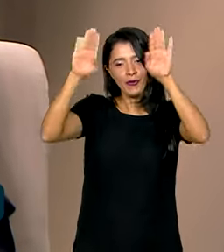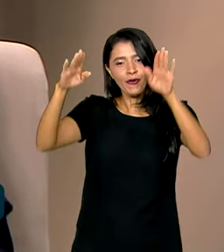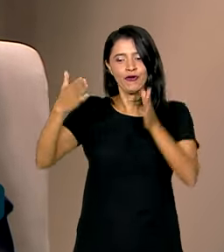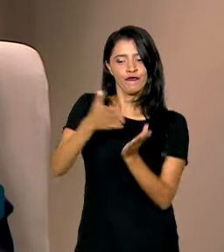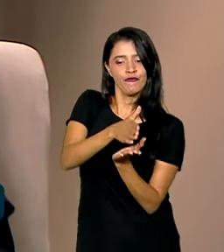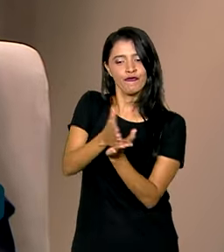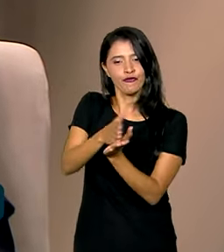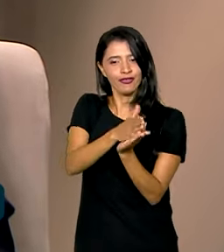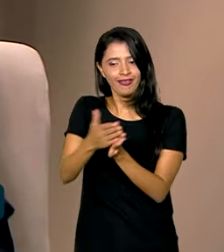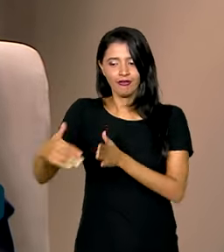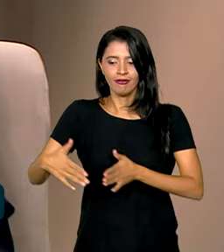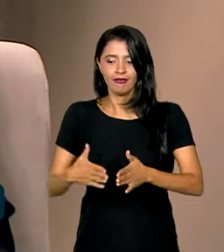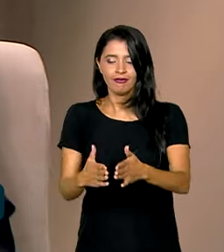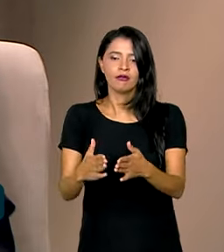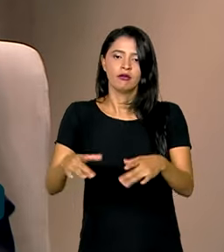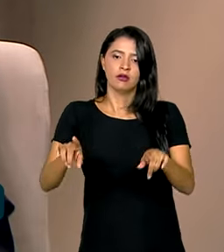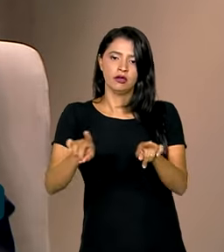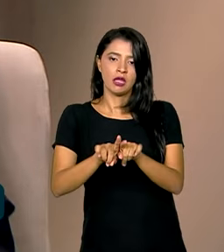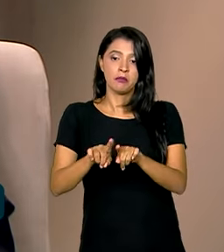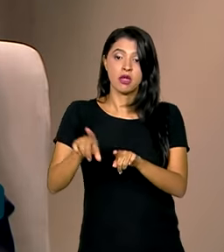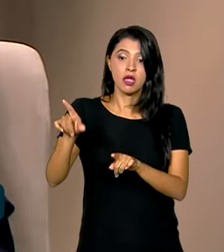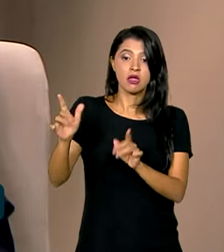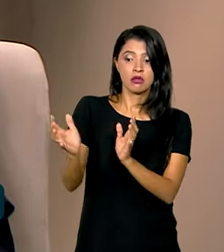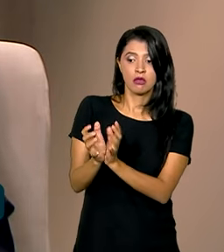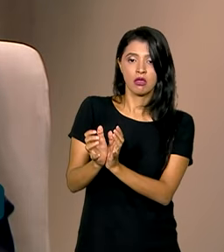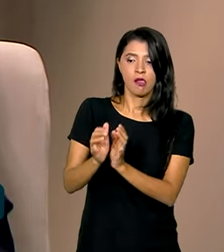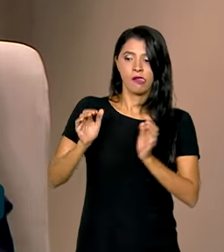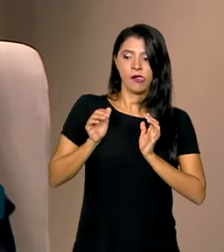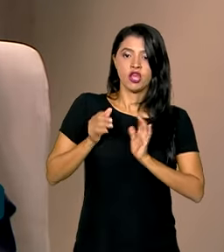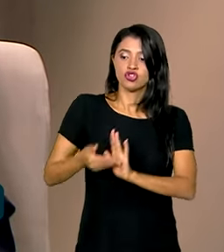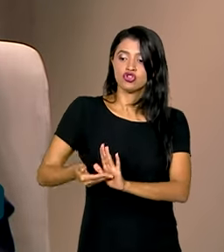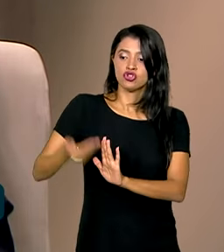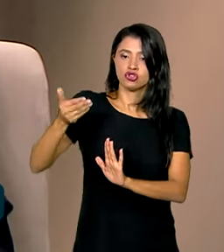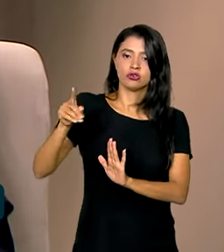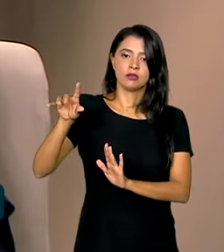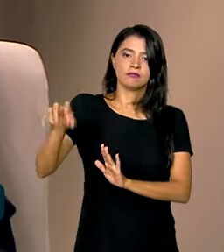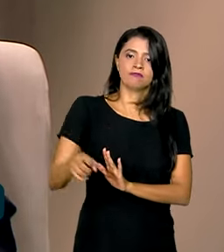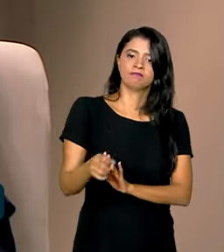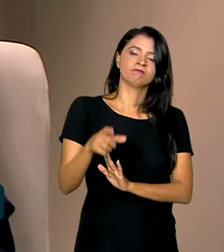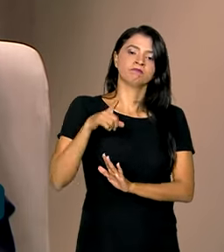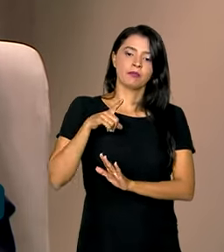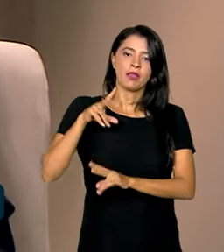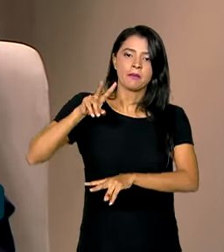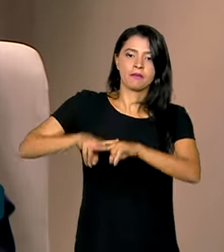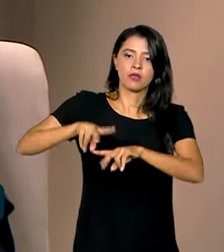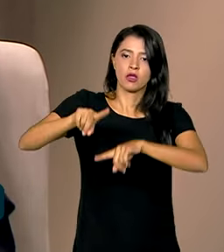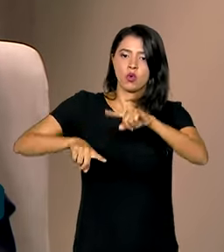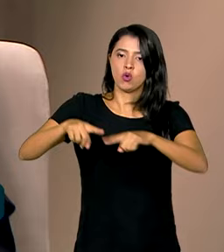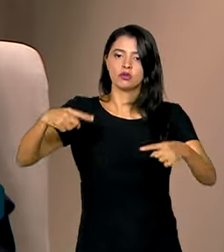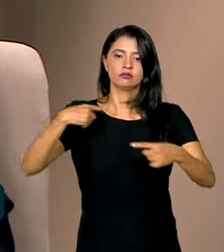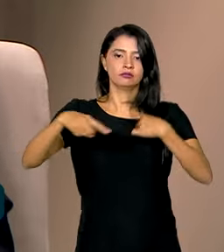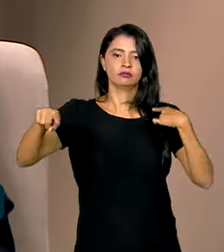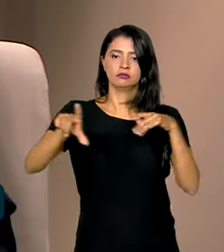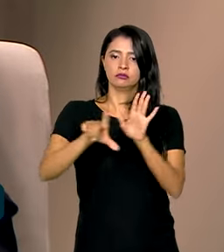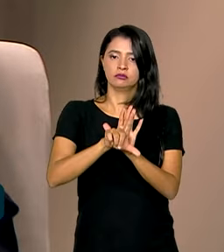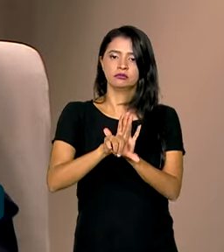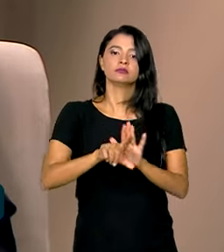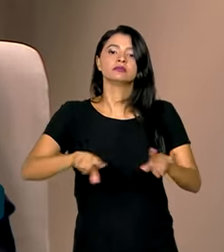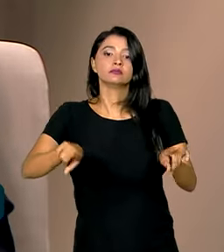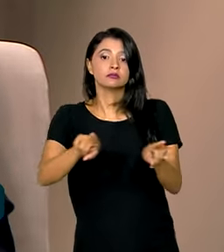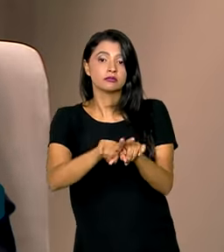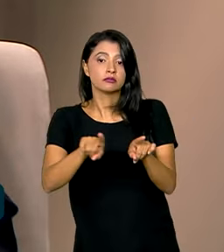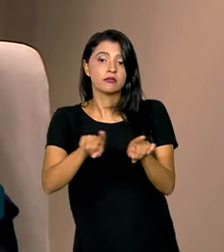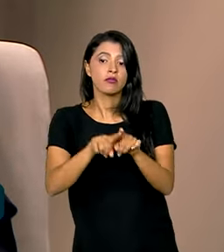por outro lado, descapitalizar as quadrilhas do que se refere tanto à apreensão de bens ilegais quanto